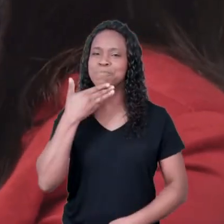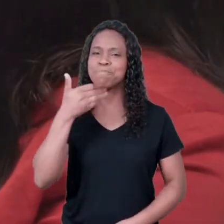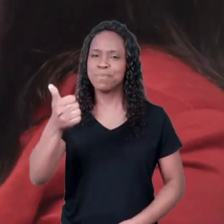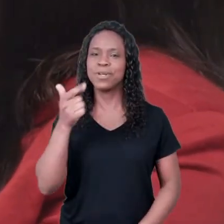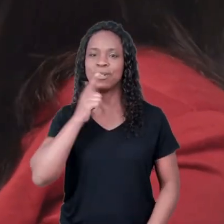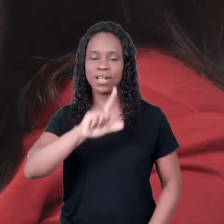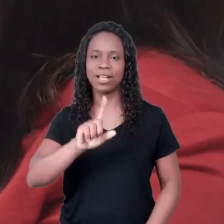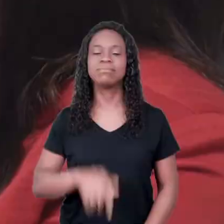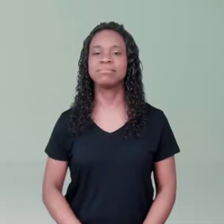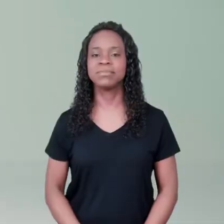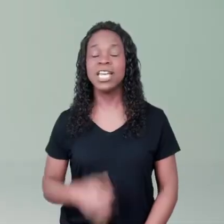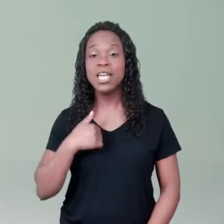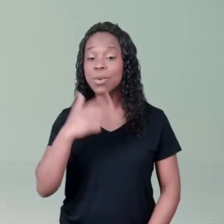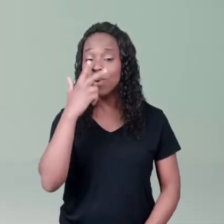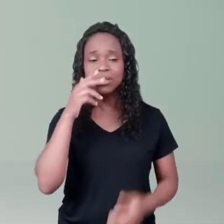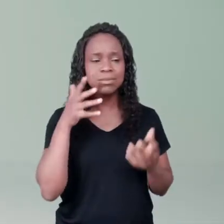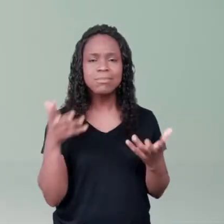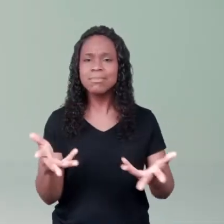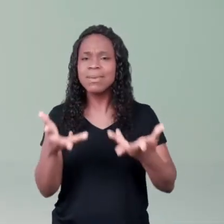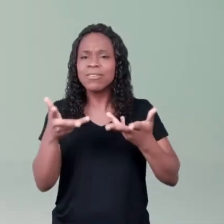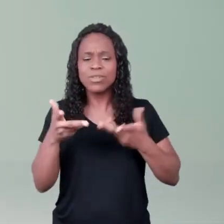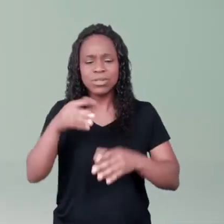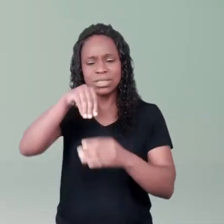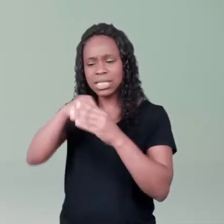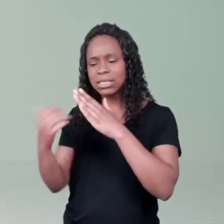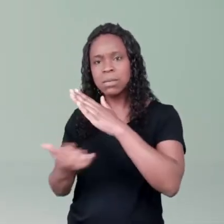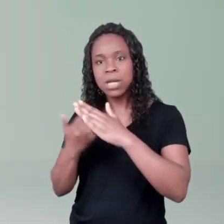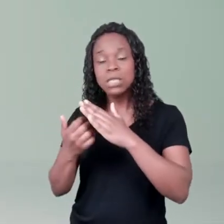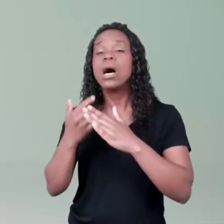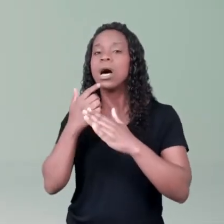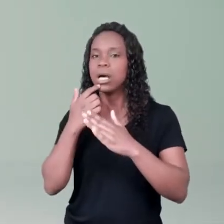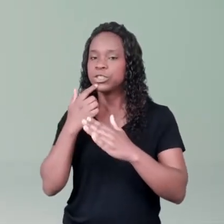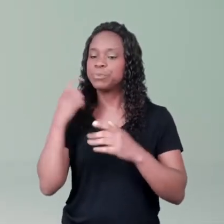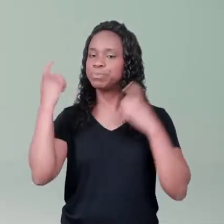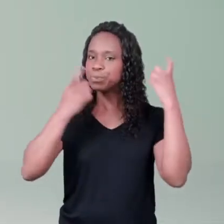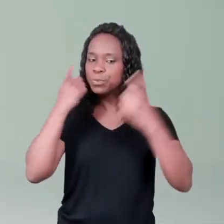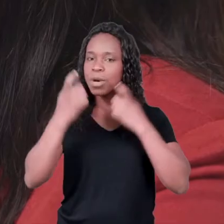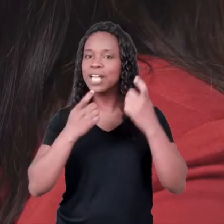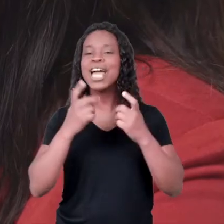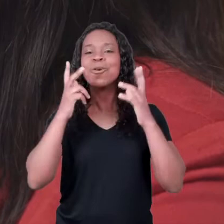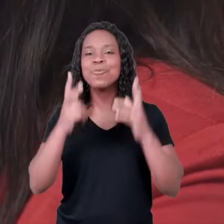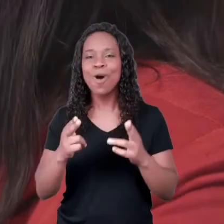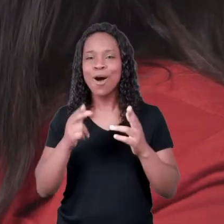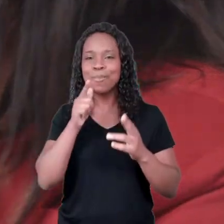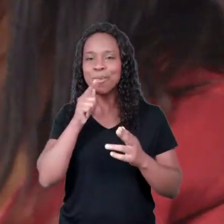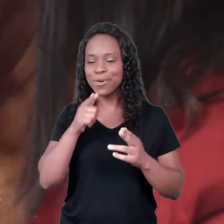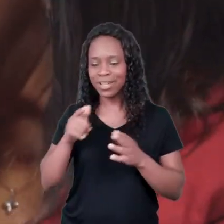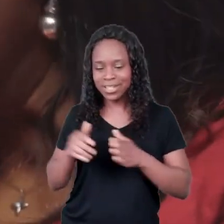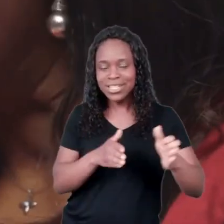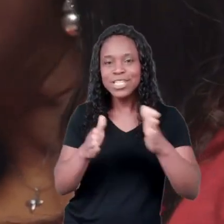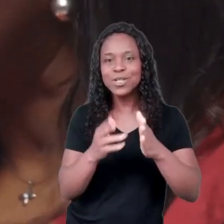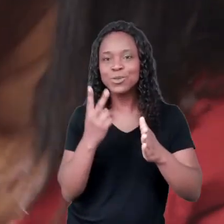a gente ganha um mundo melhor. Então eu acho maravilhoso que a nossa organização se preocupe com isso. Falam do Rio Negro